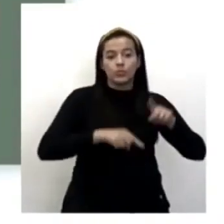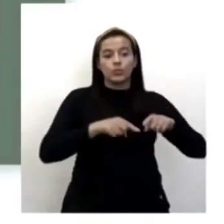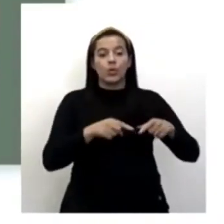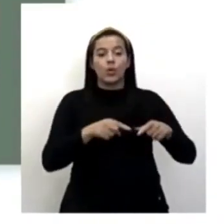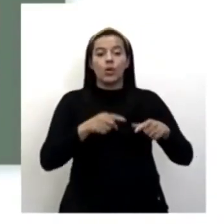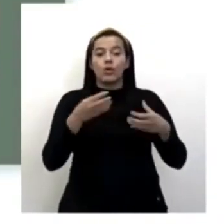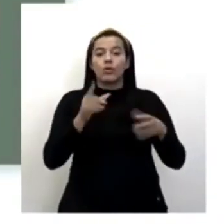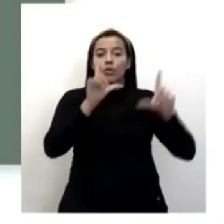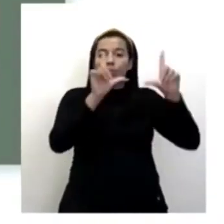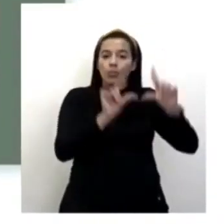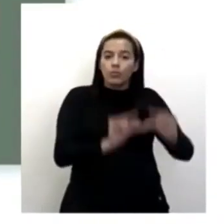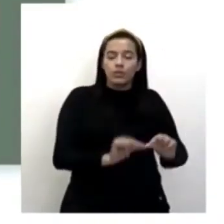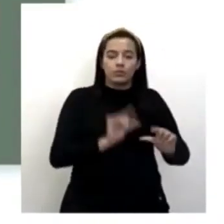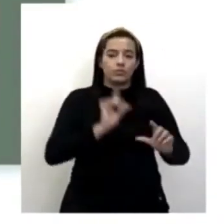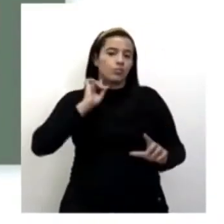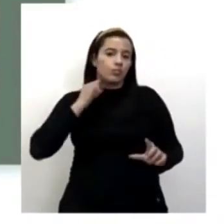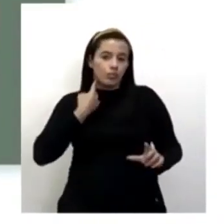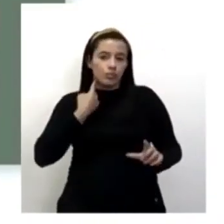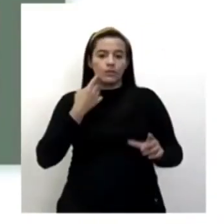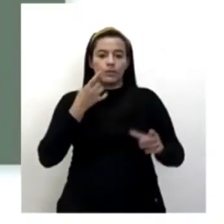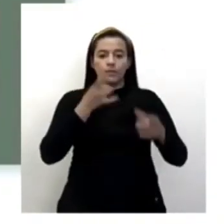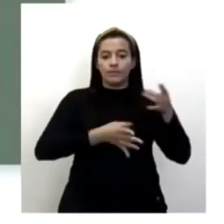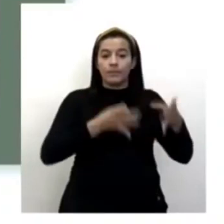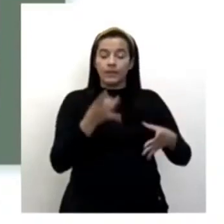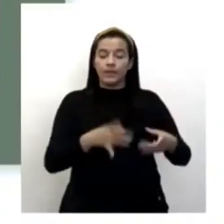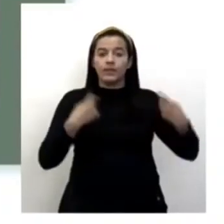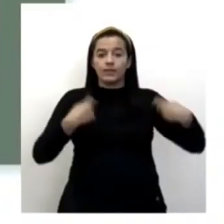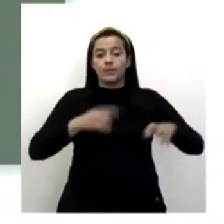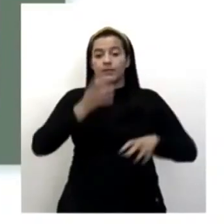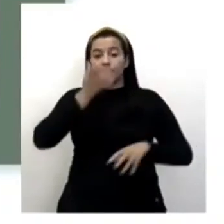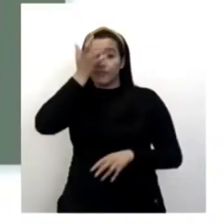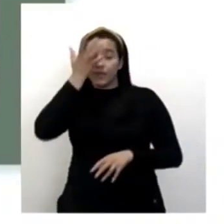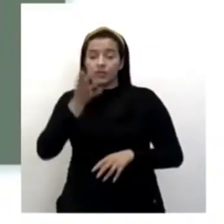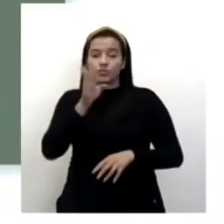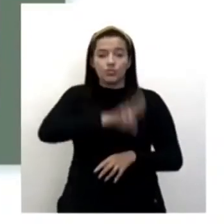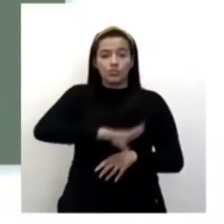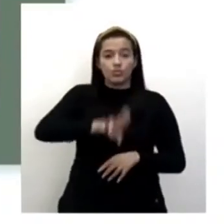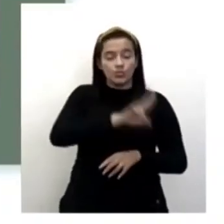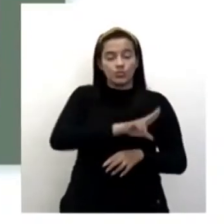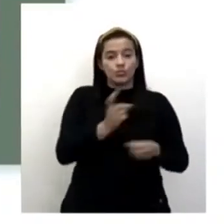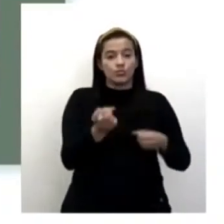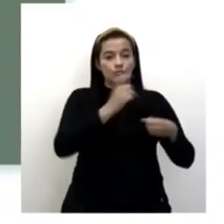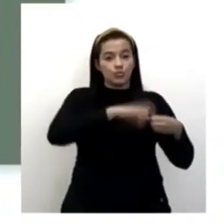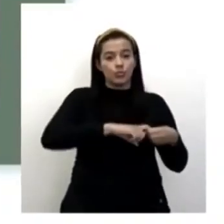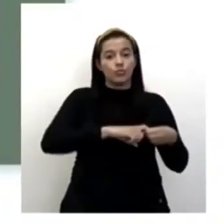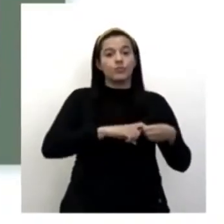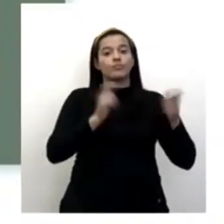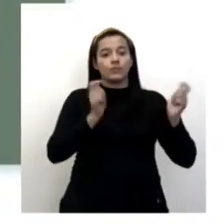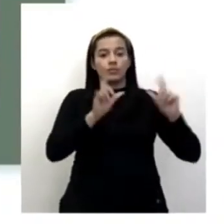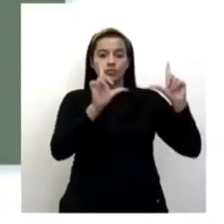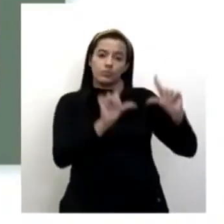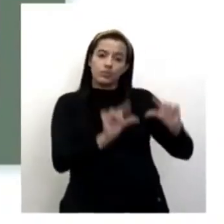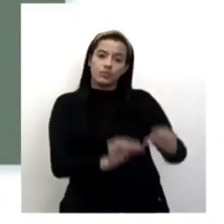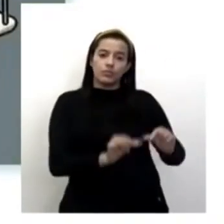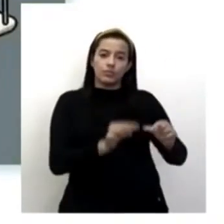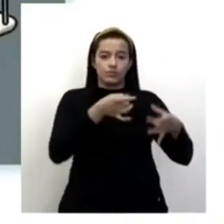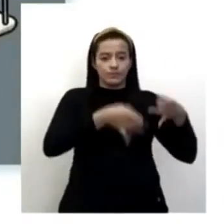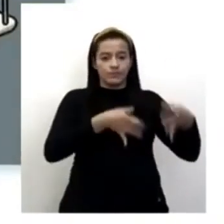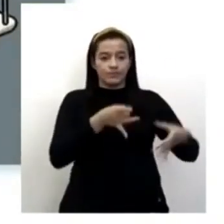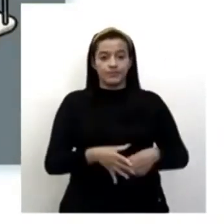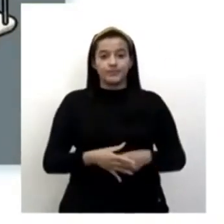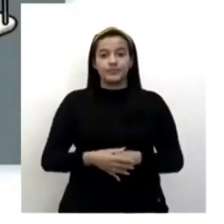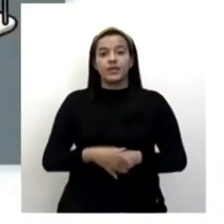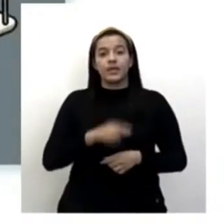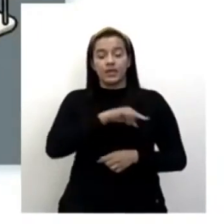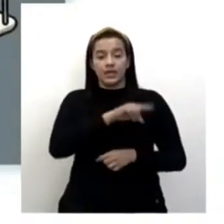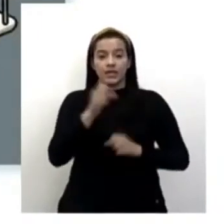materiais menos poluentes e um design que facilite o reuso e diminua os resíduos. Esses produtos